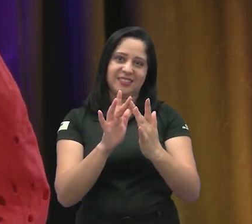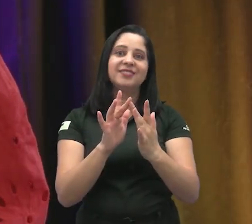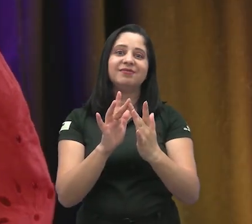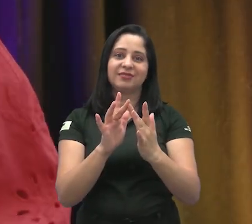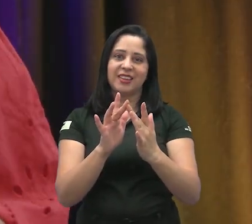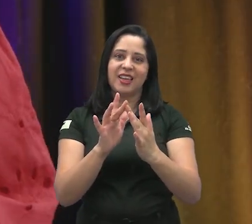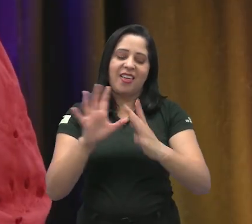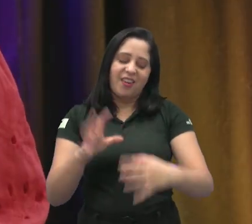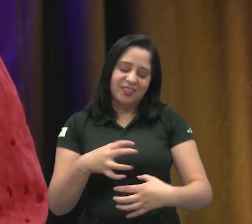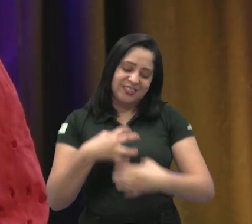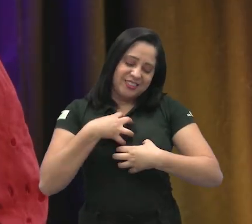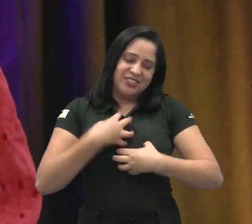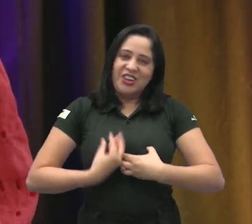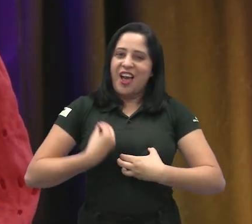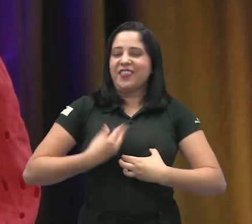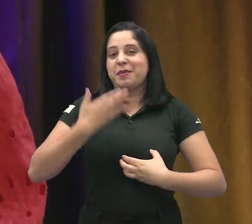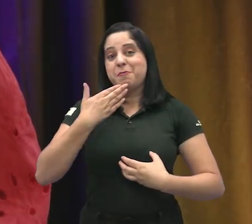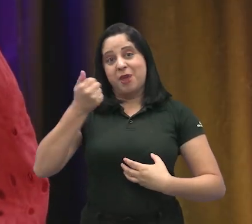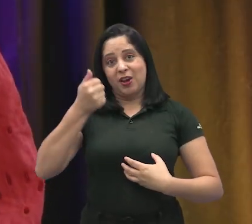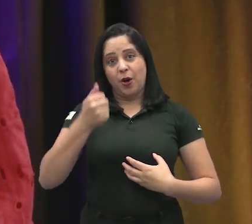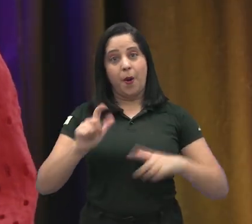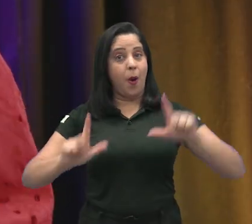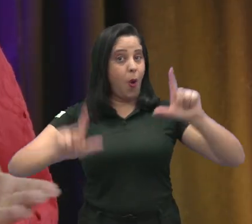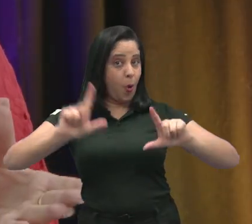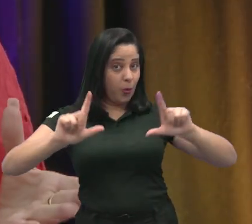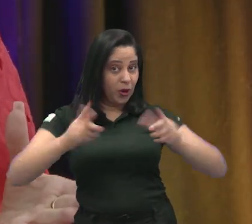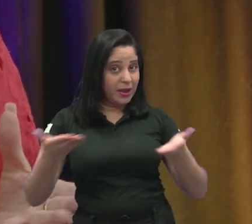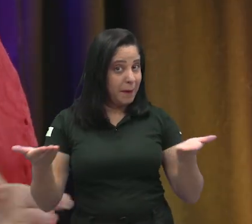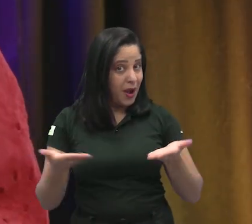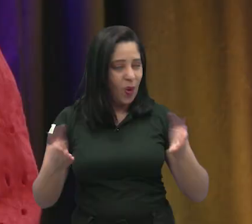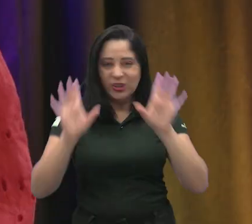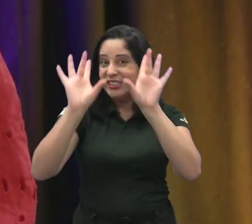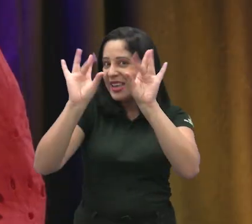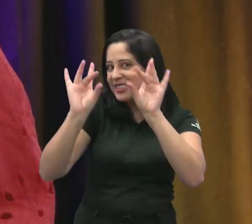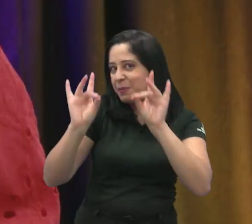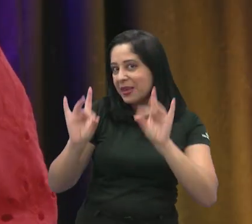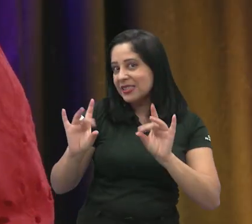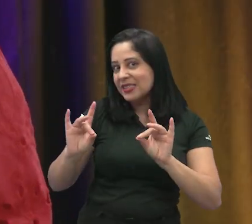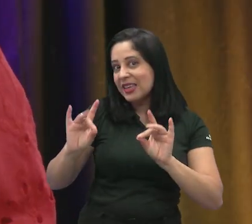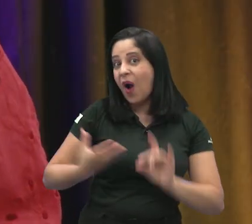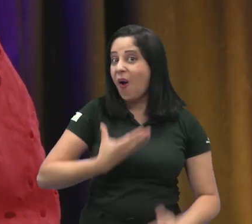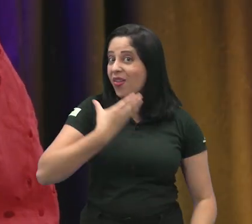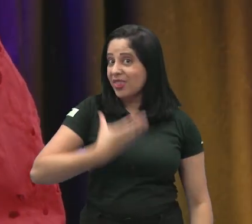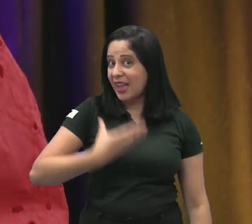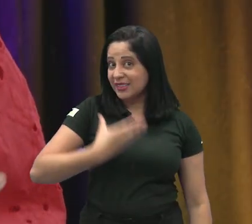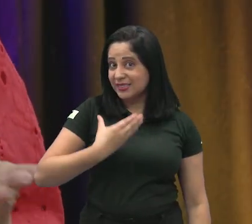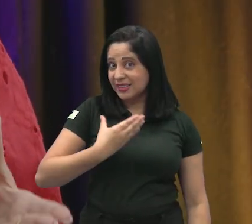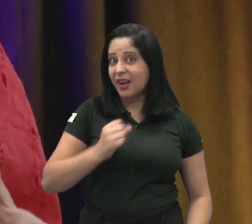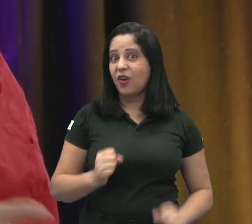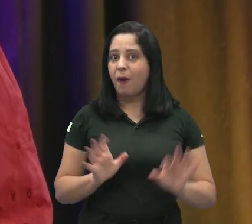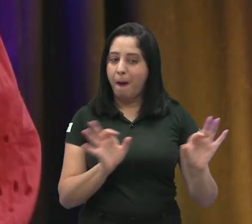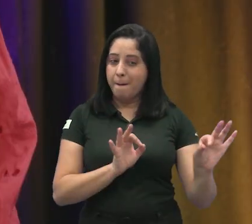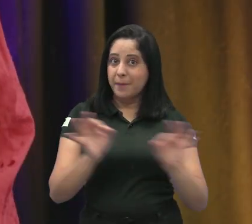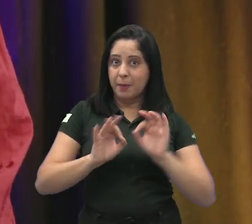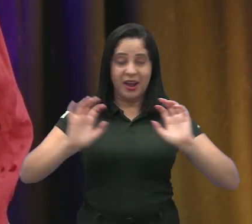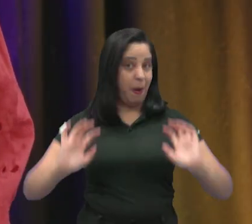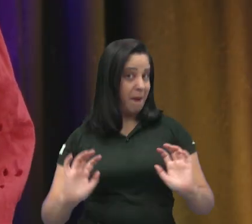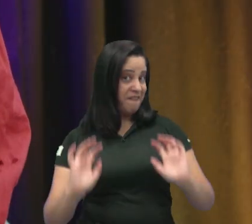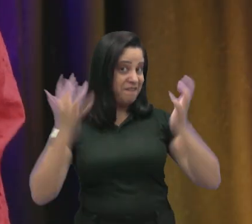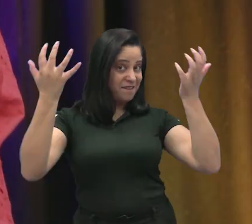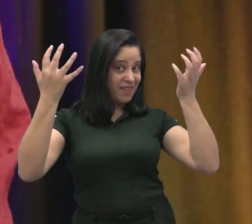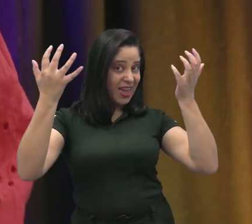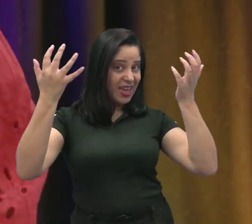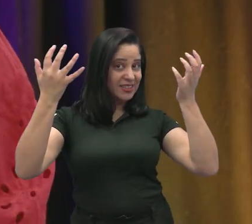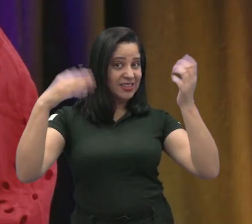nos move, é o que dá sentido à vida. Nessa inspiração super especial de Natal, vamos fazer uma festa